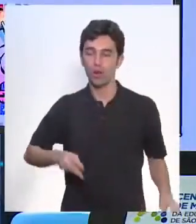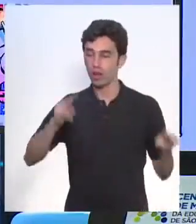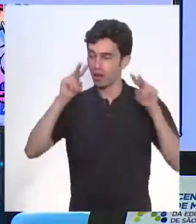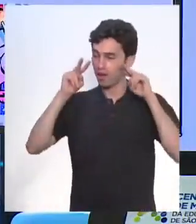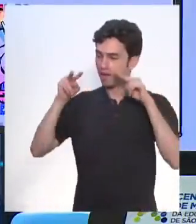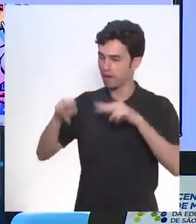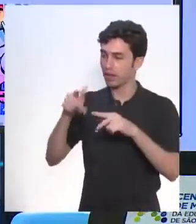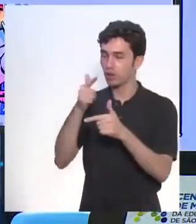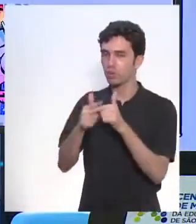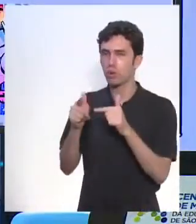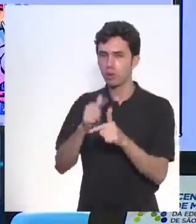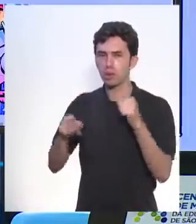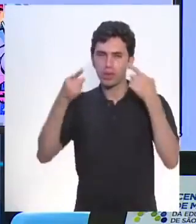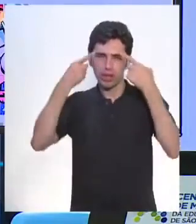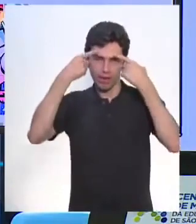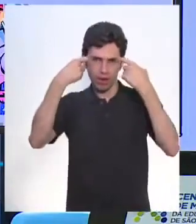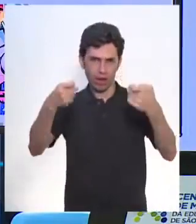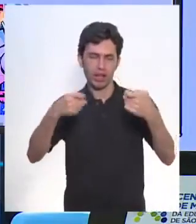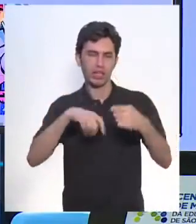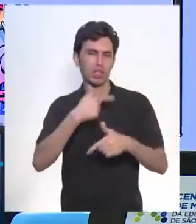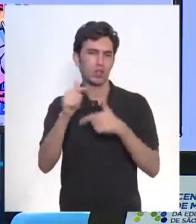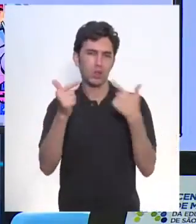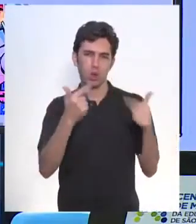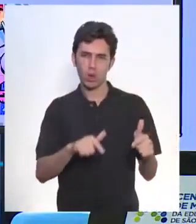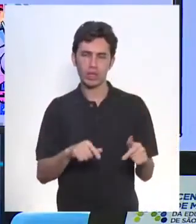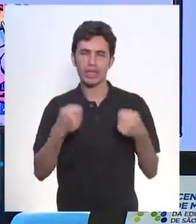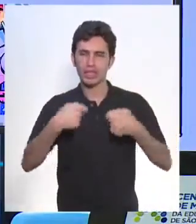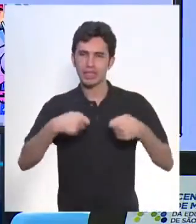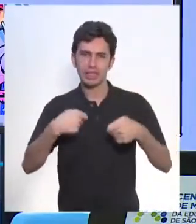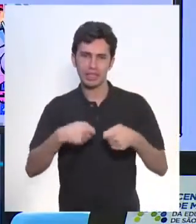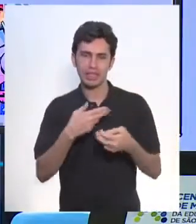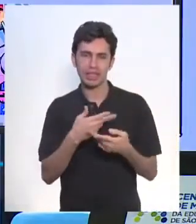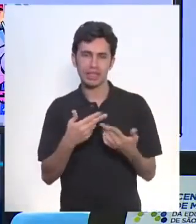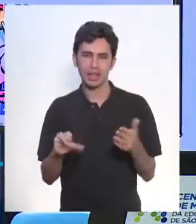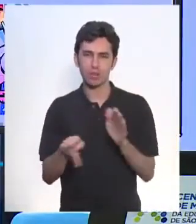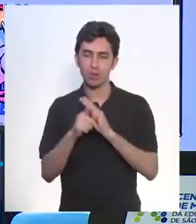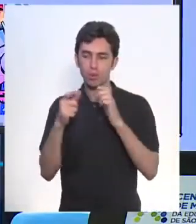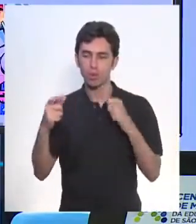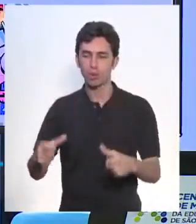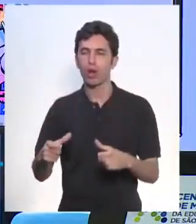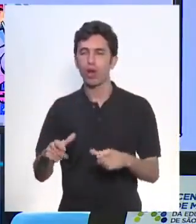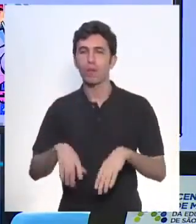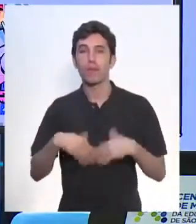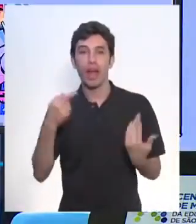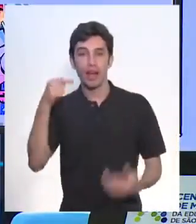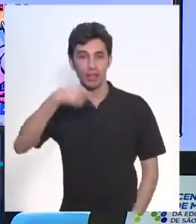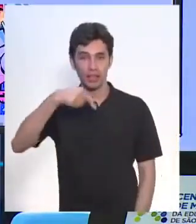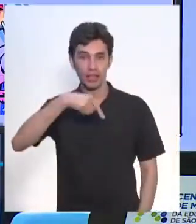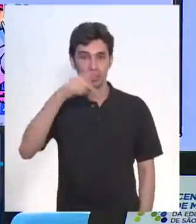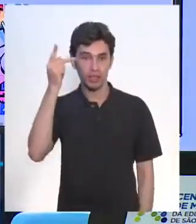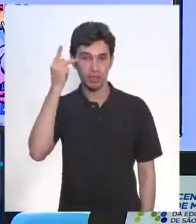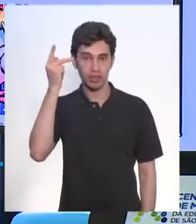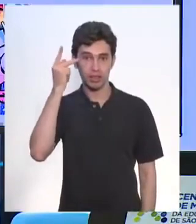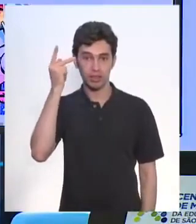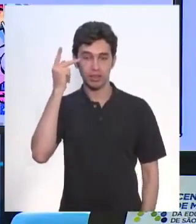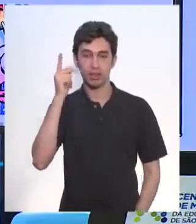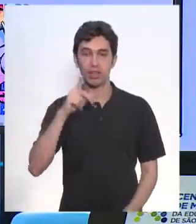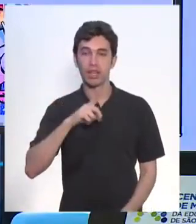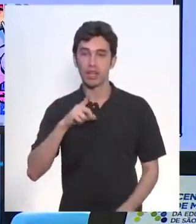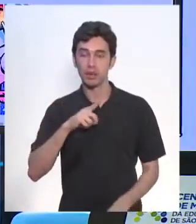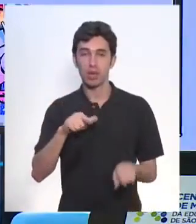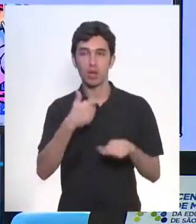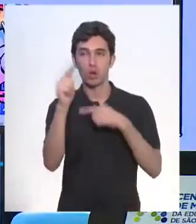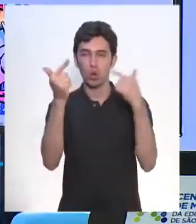problemas, né, da violência e de outras carências daquelas regiões. Aqui em São Paulo, né, em outras